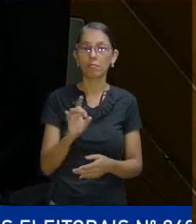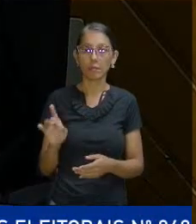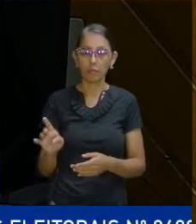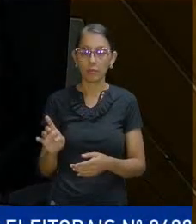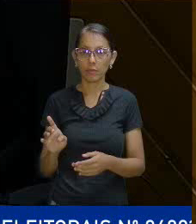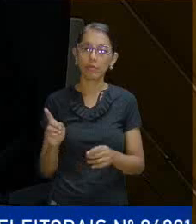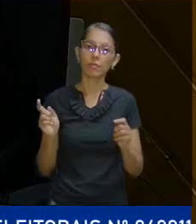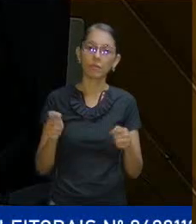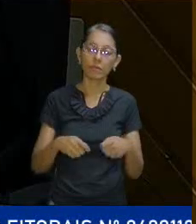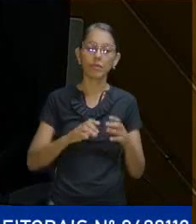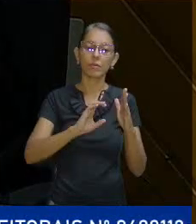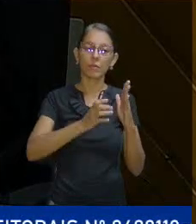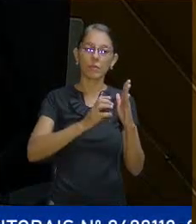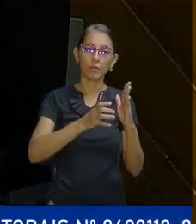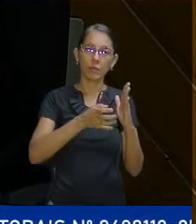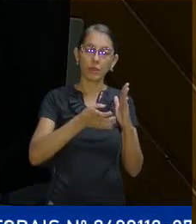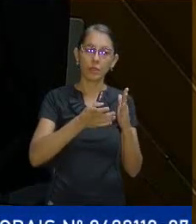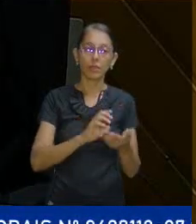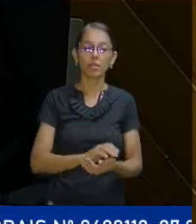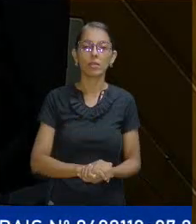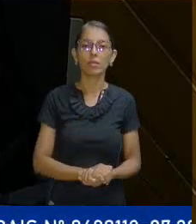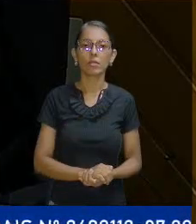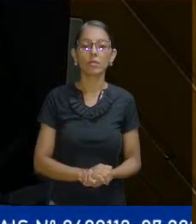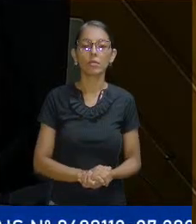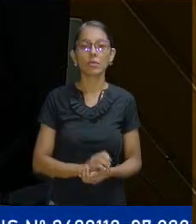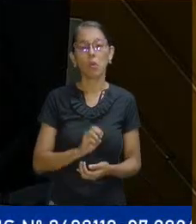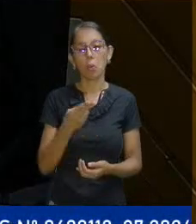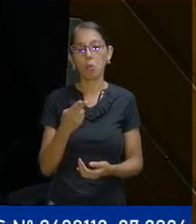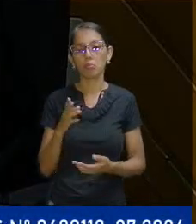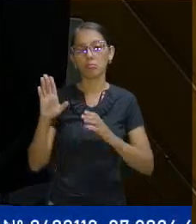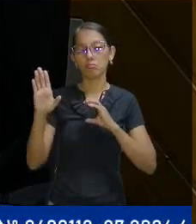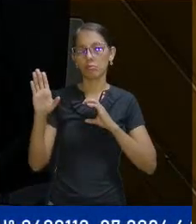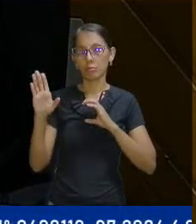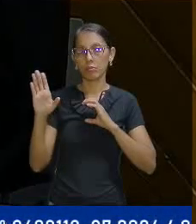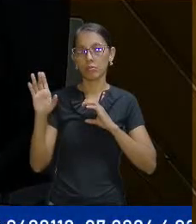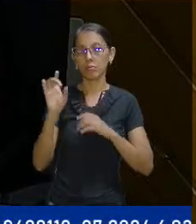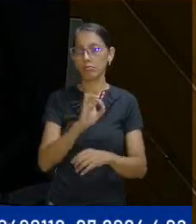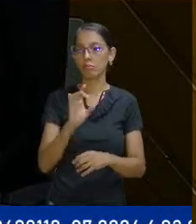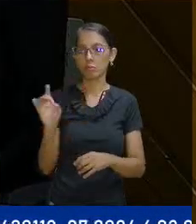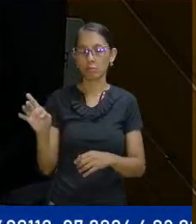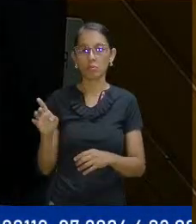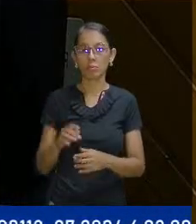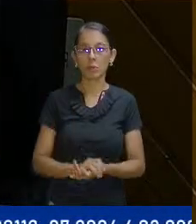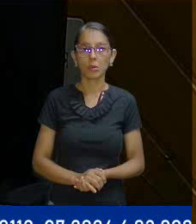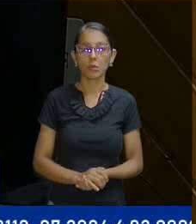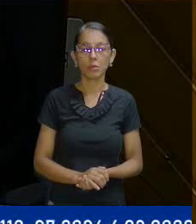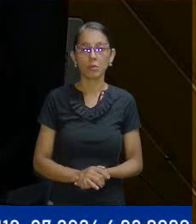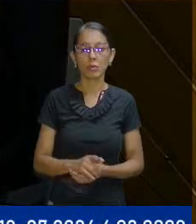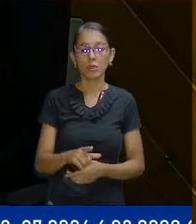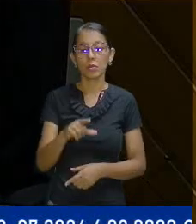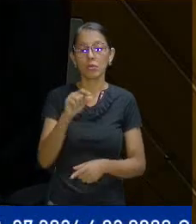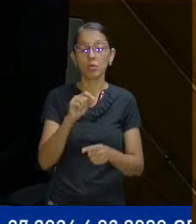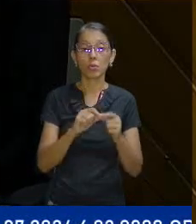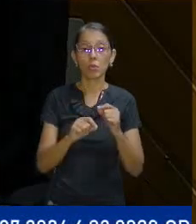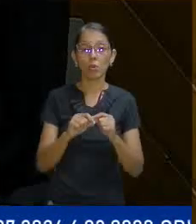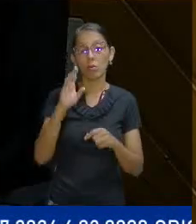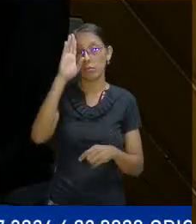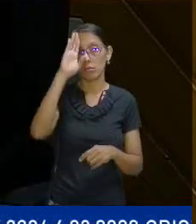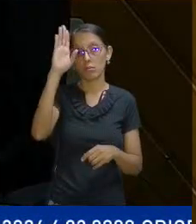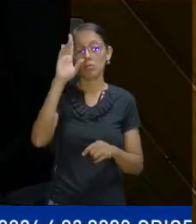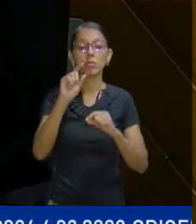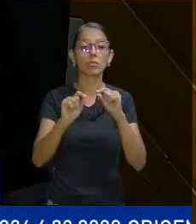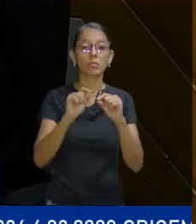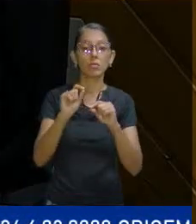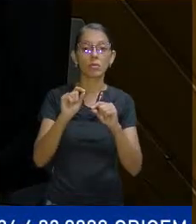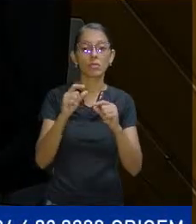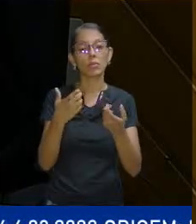cada partido ou até mesmo candidato definir suas prioridades com base nas demandas de sua campanha ou